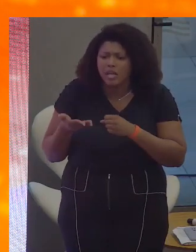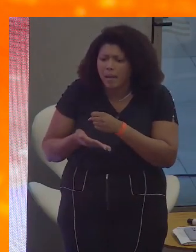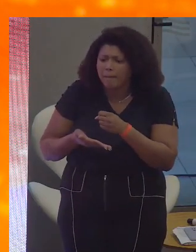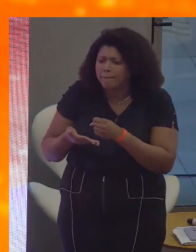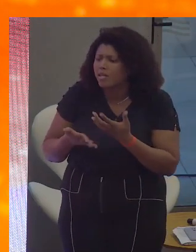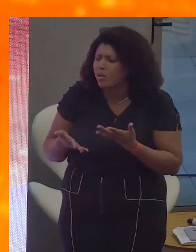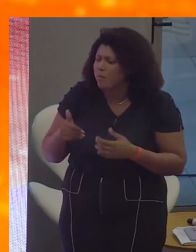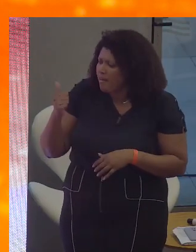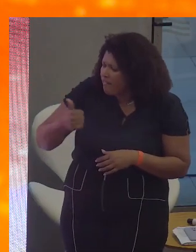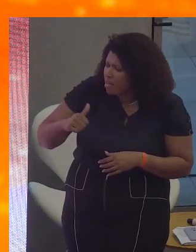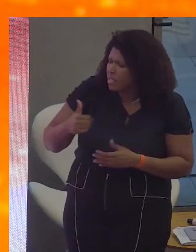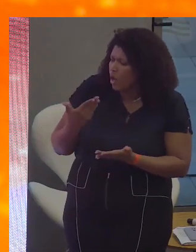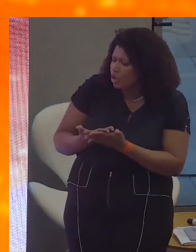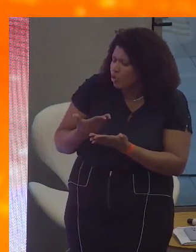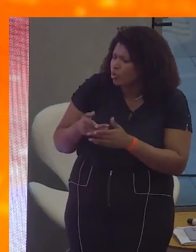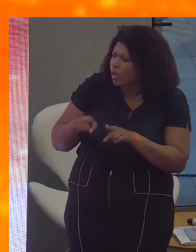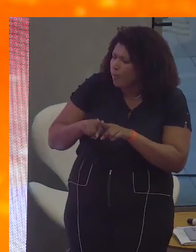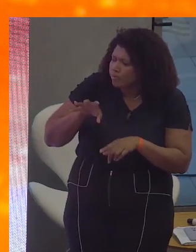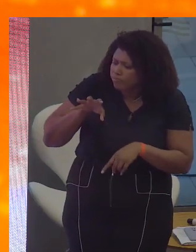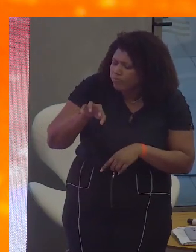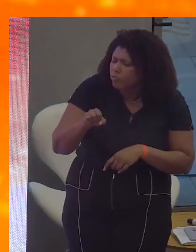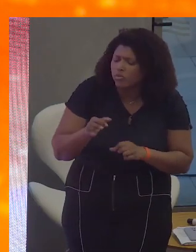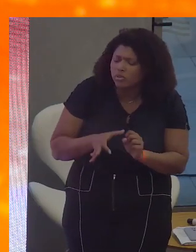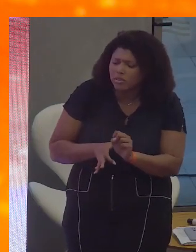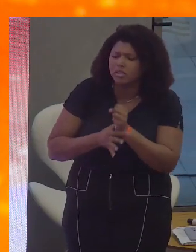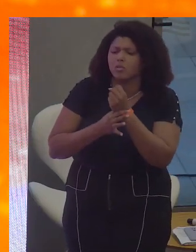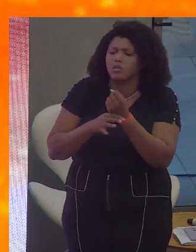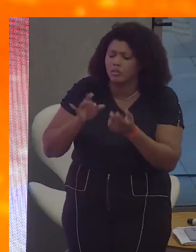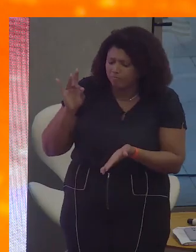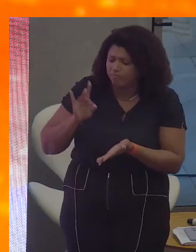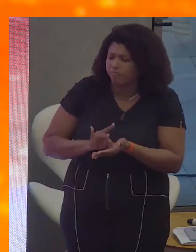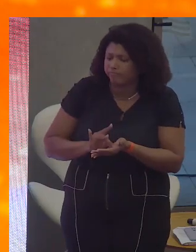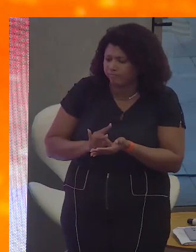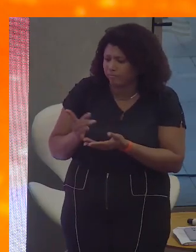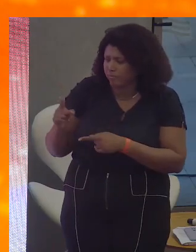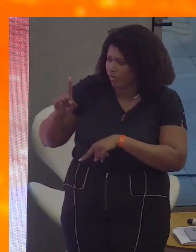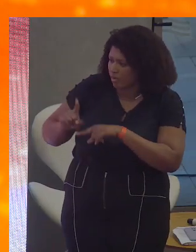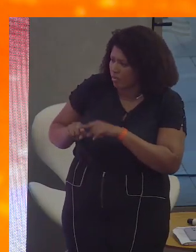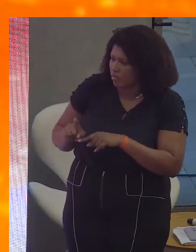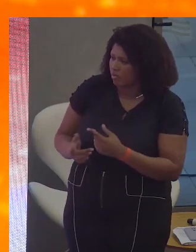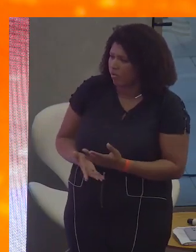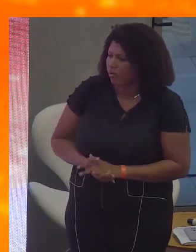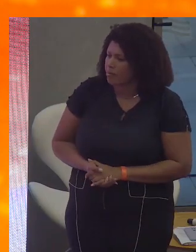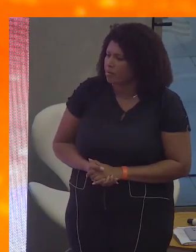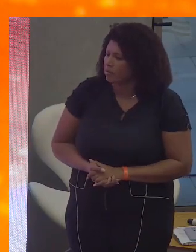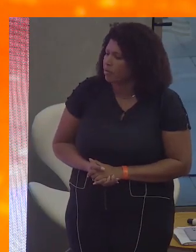avaliações e estudos em busca da segurança e da eficácia desses suplementos. Tá?